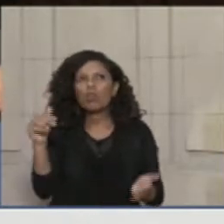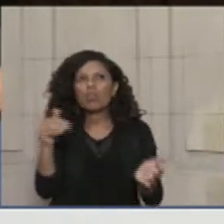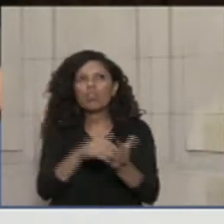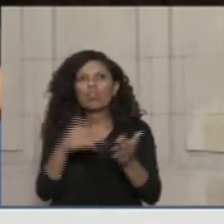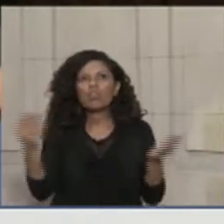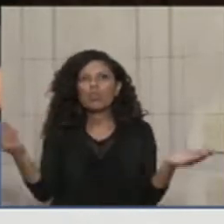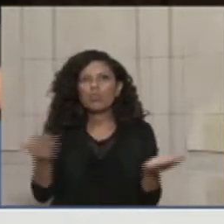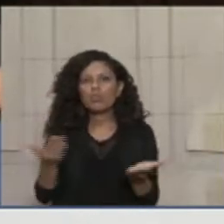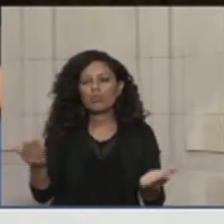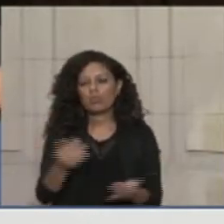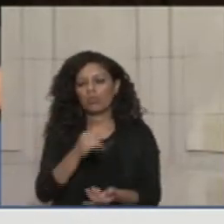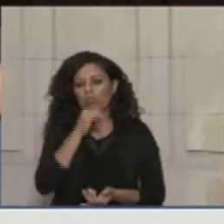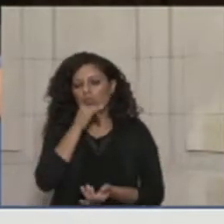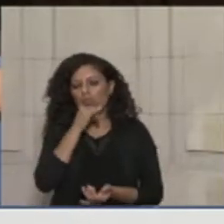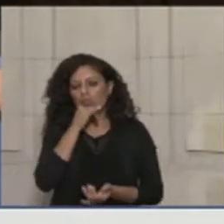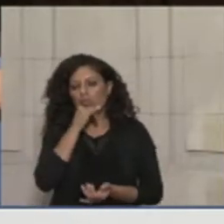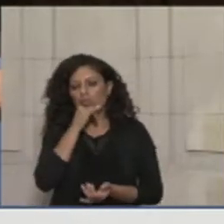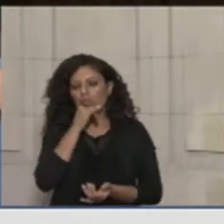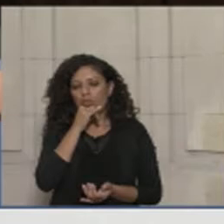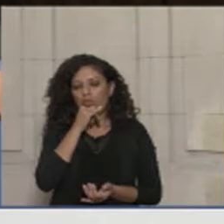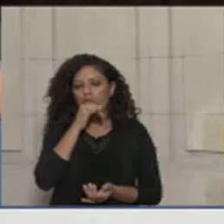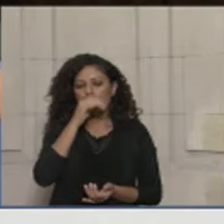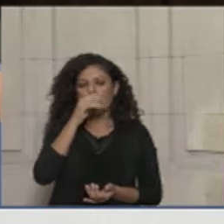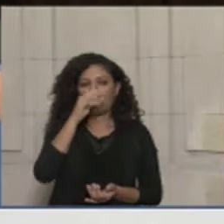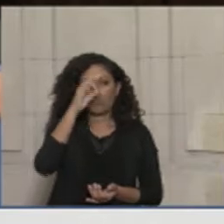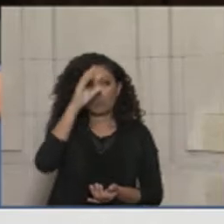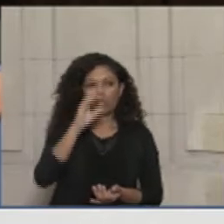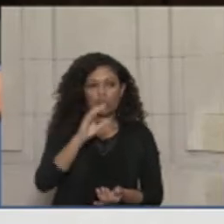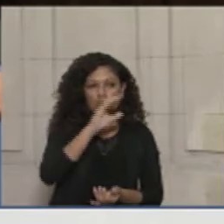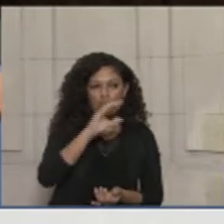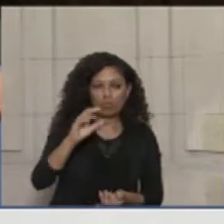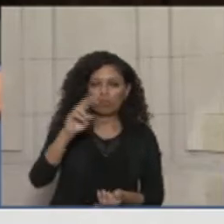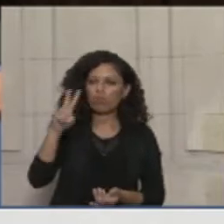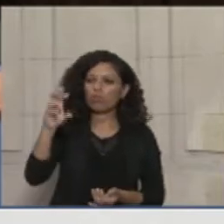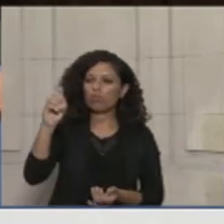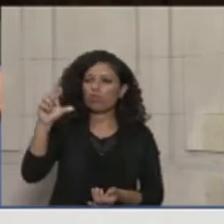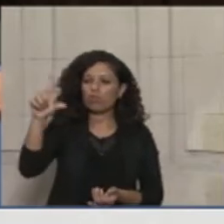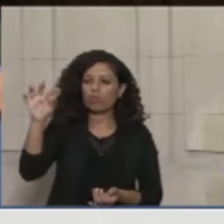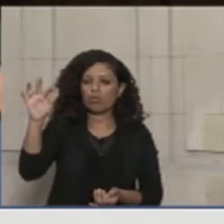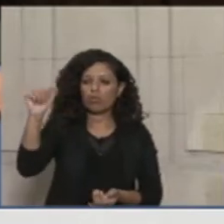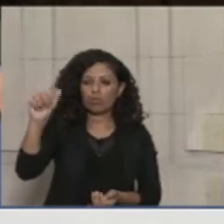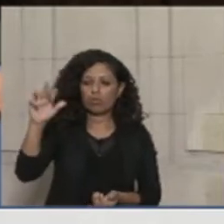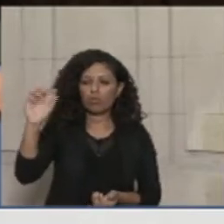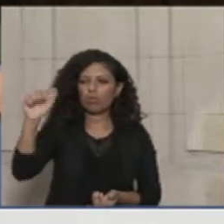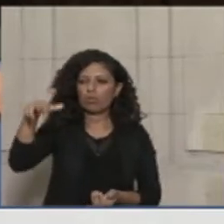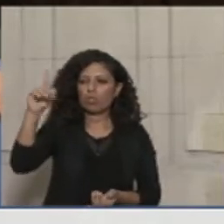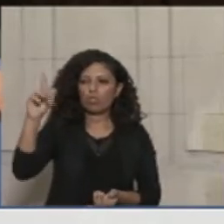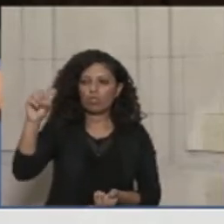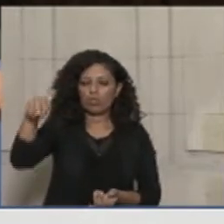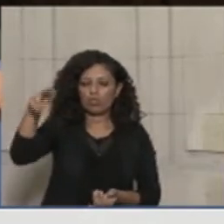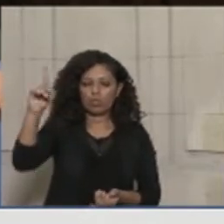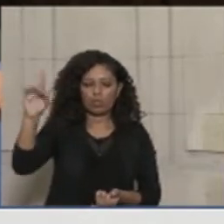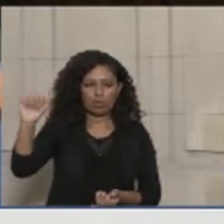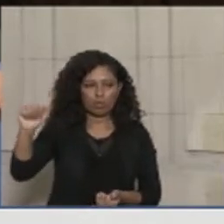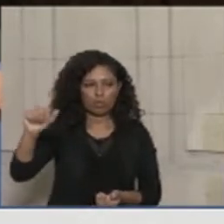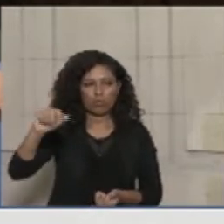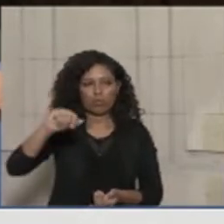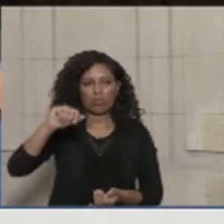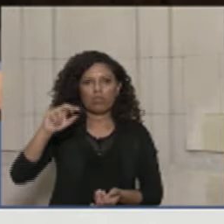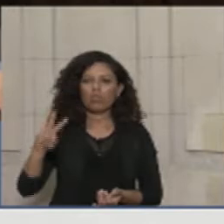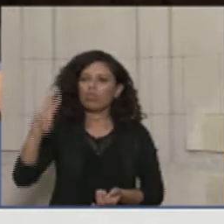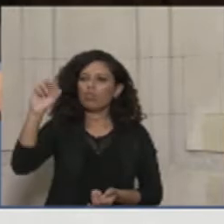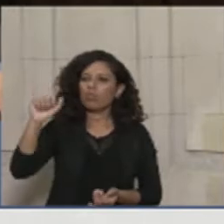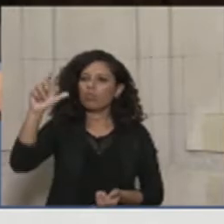de Crateús, o bispo de Volta Redonda, Valdir Calheiros, estavam